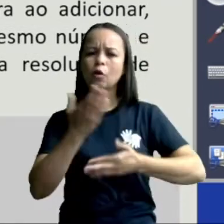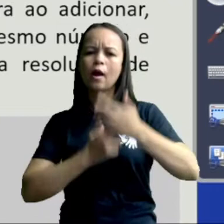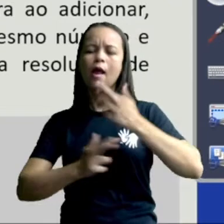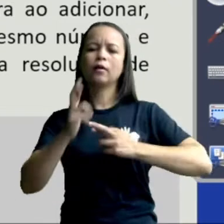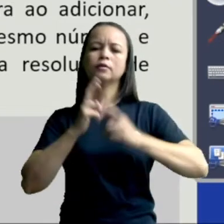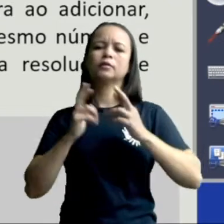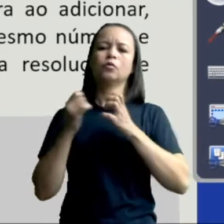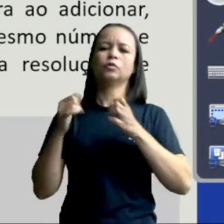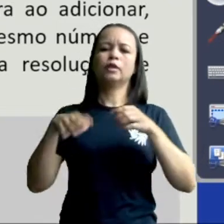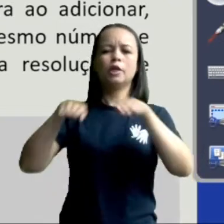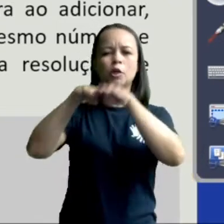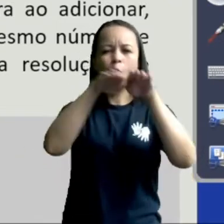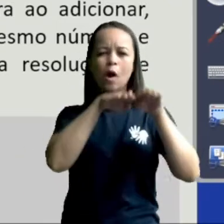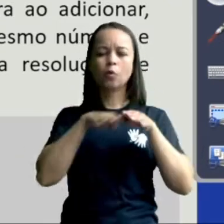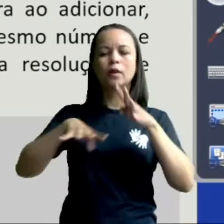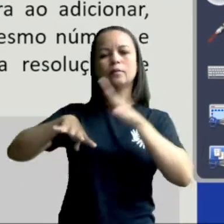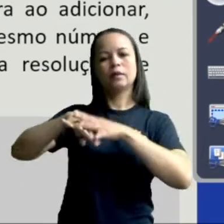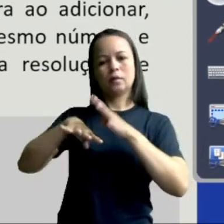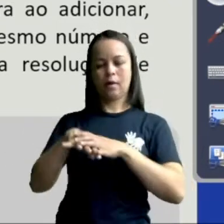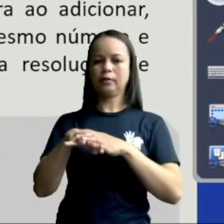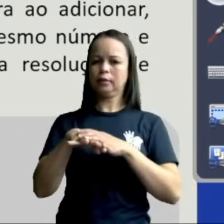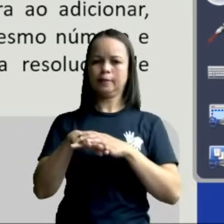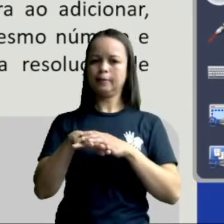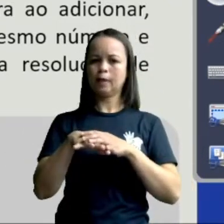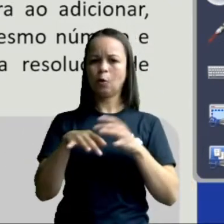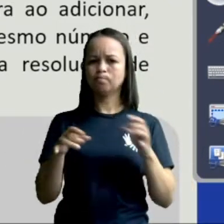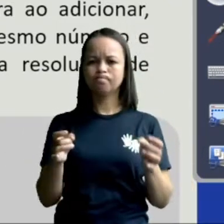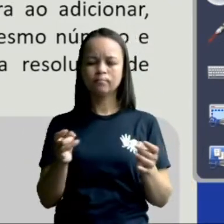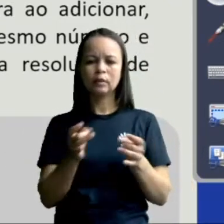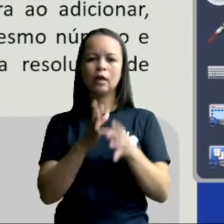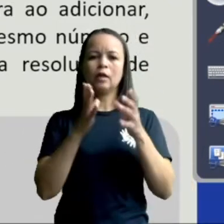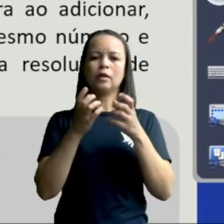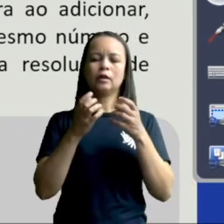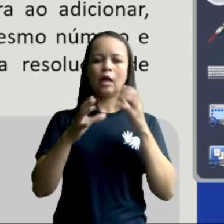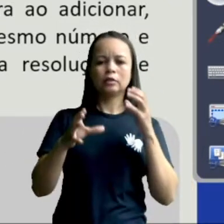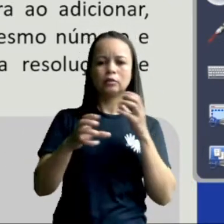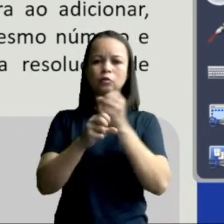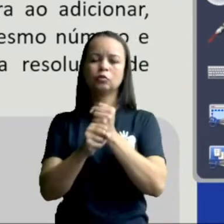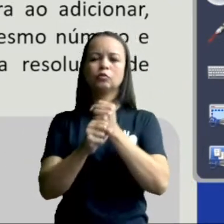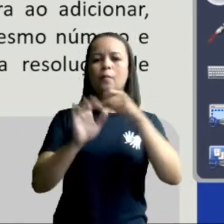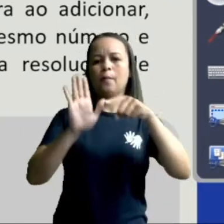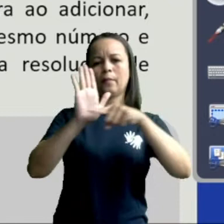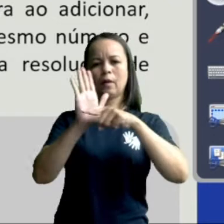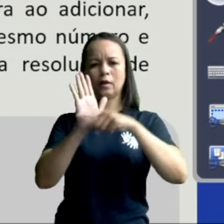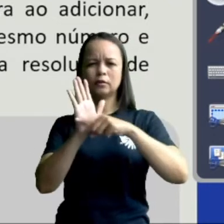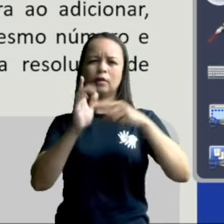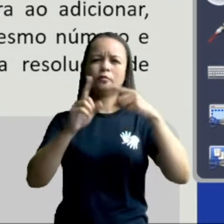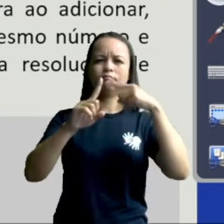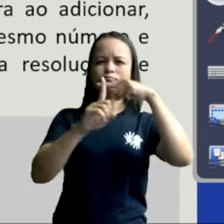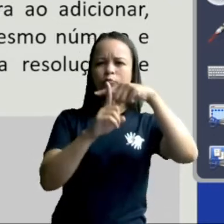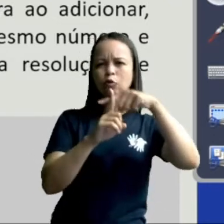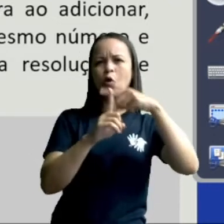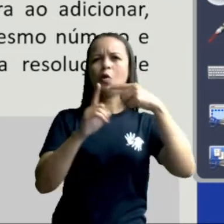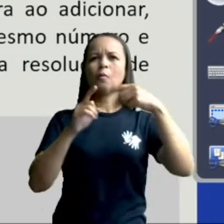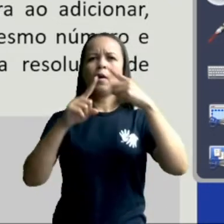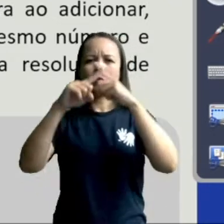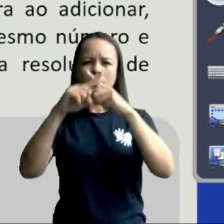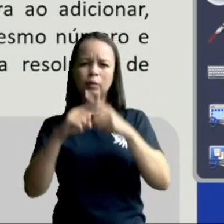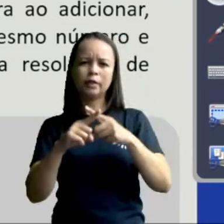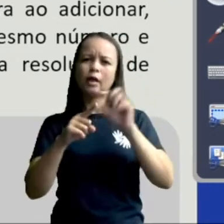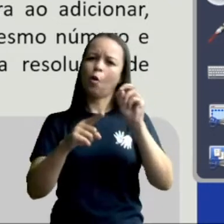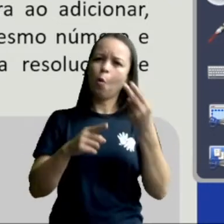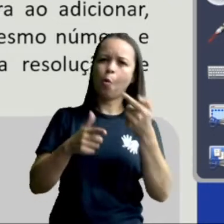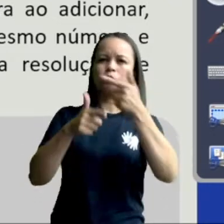igualdade em matemática não se altera quando a gente adiciona, subtrai, multiplica ou divide os